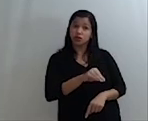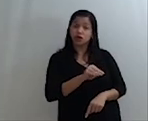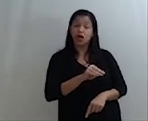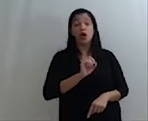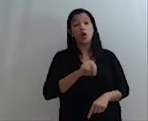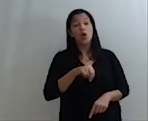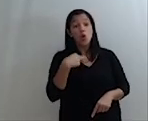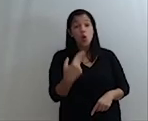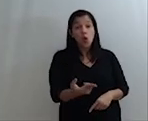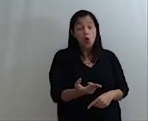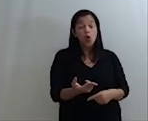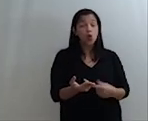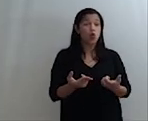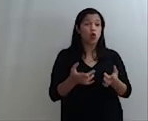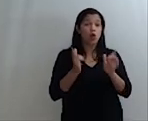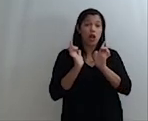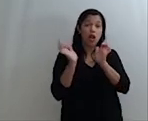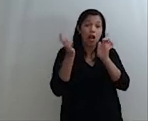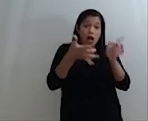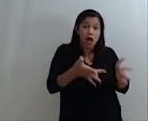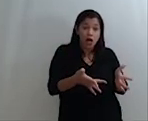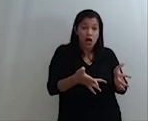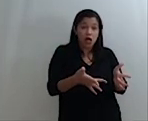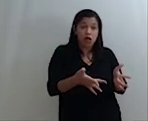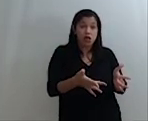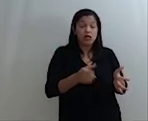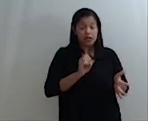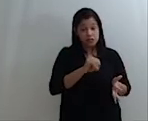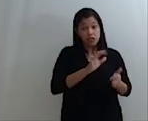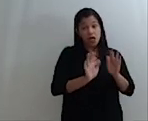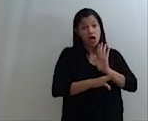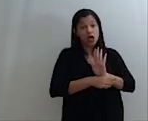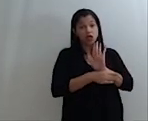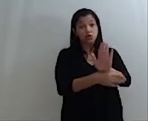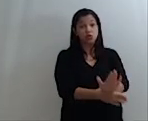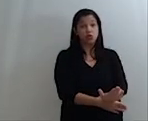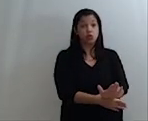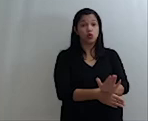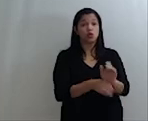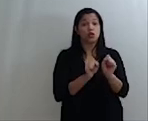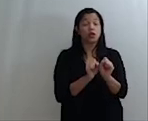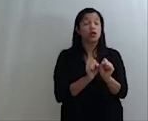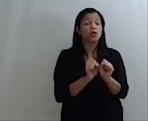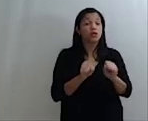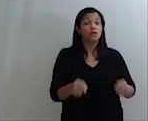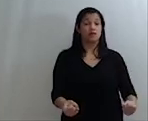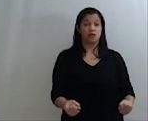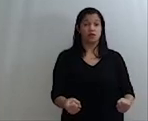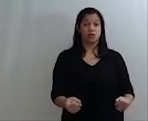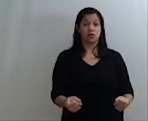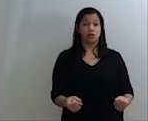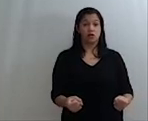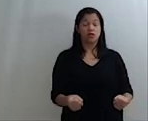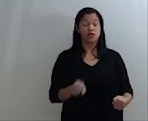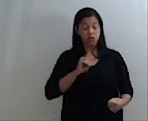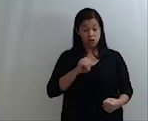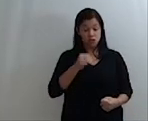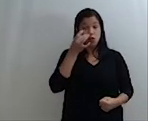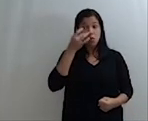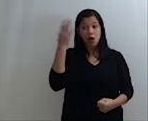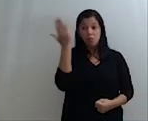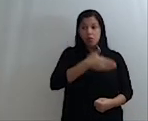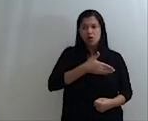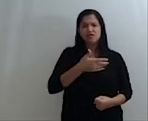produzir prova quando ela é favorável à defesa Especialmente quando se trata de uma prova com tantas